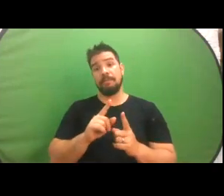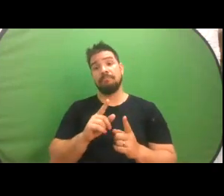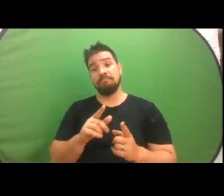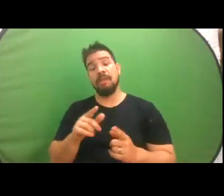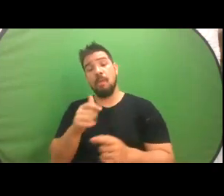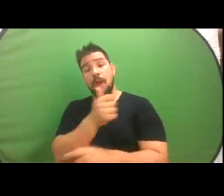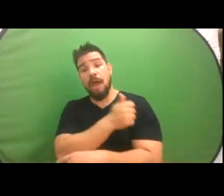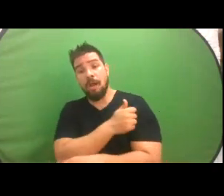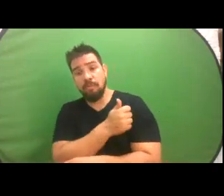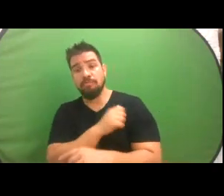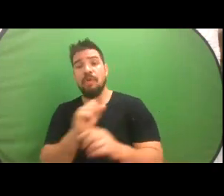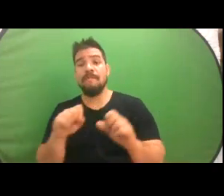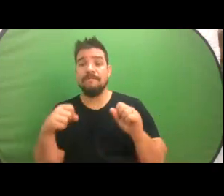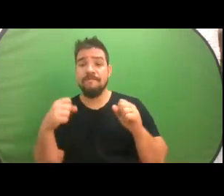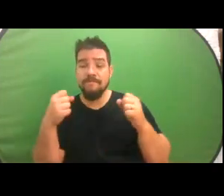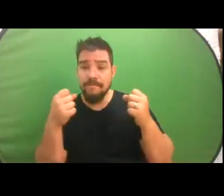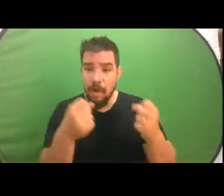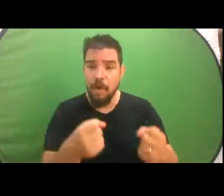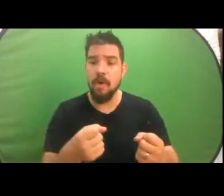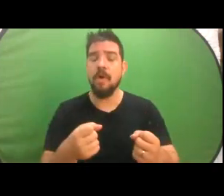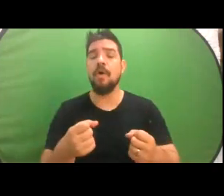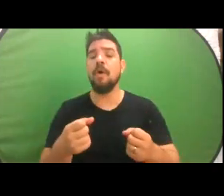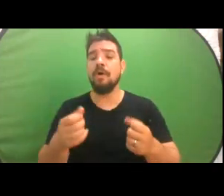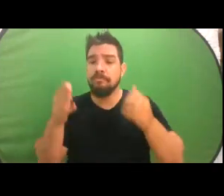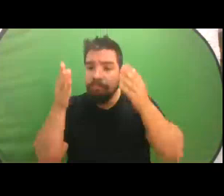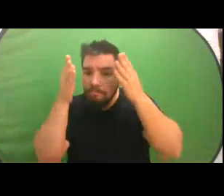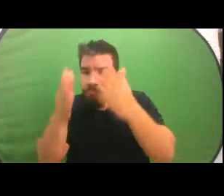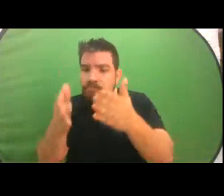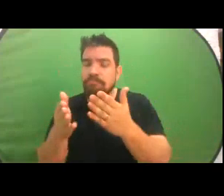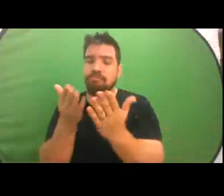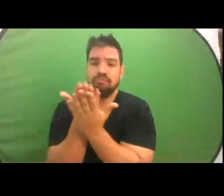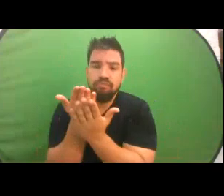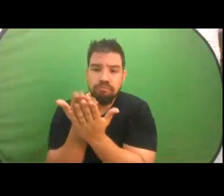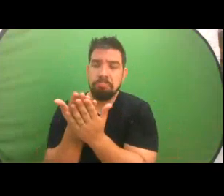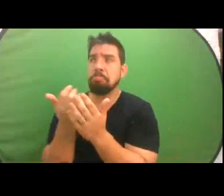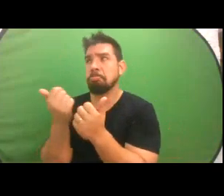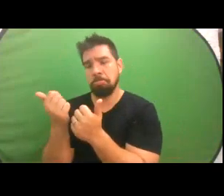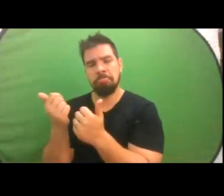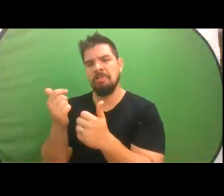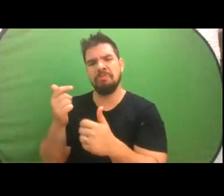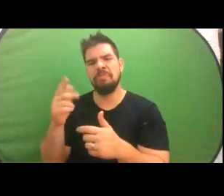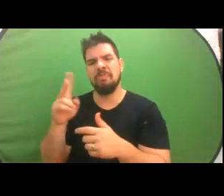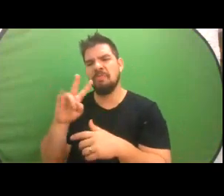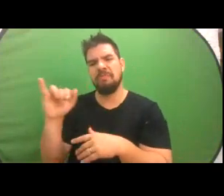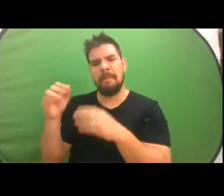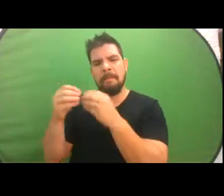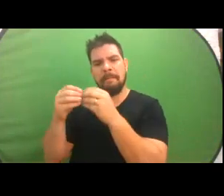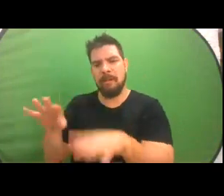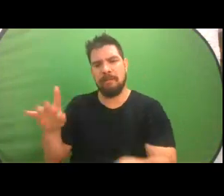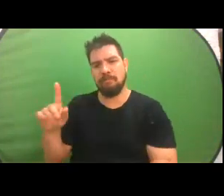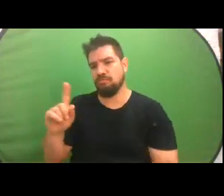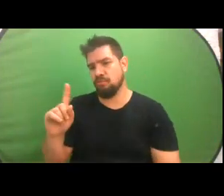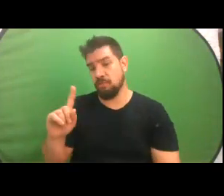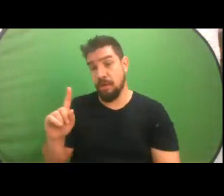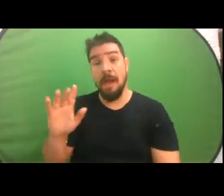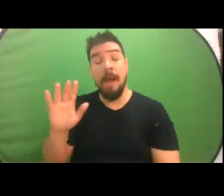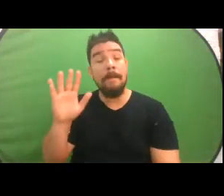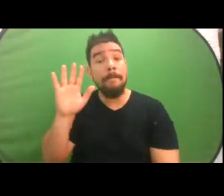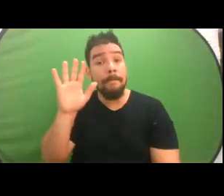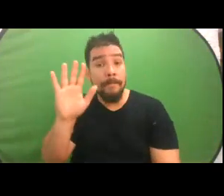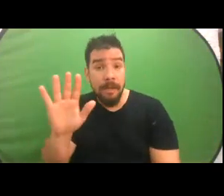né, está sempre se esforçando, então eu creio que a gente não vai ter grandes problemas, né, e